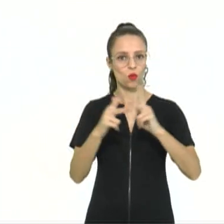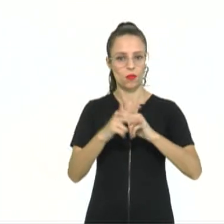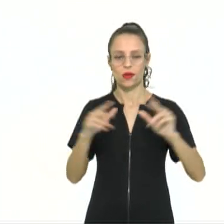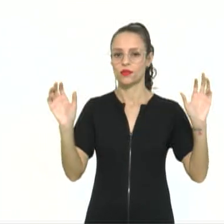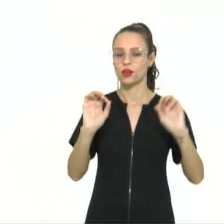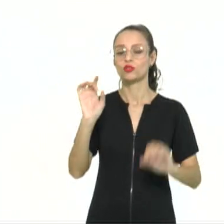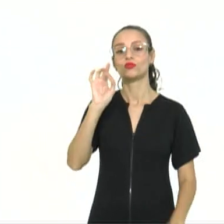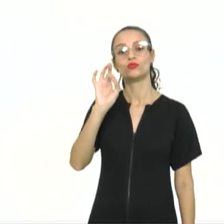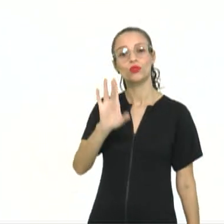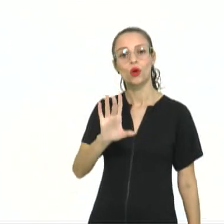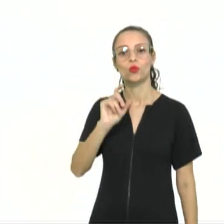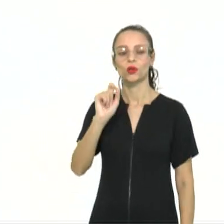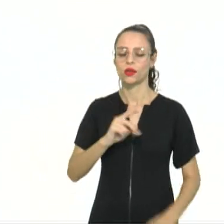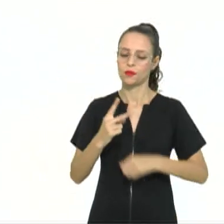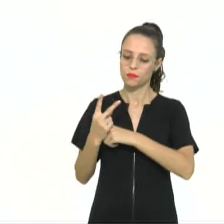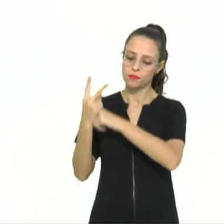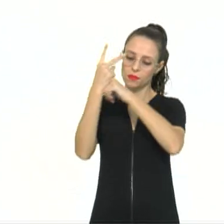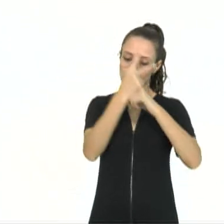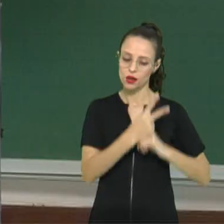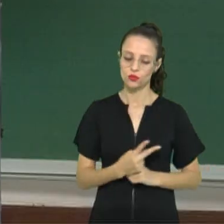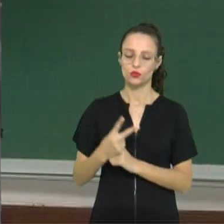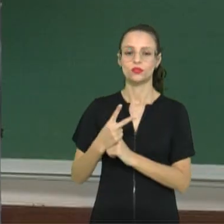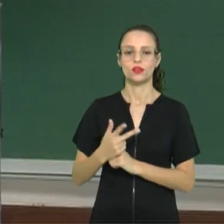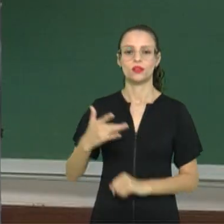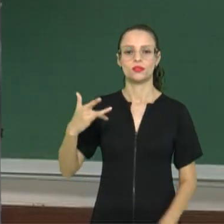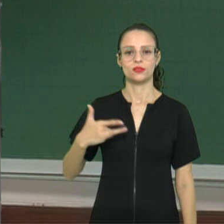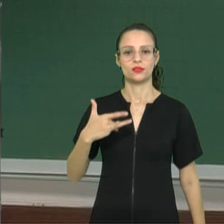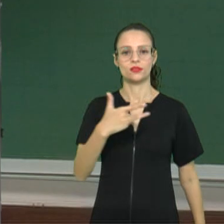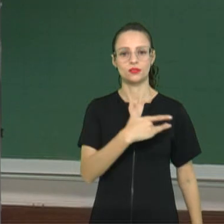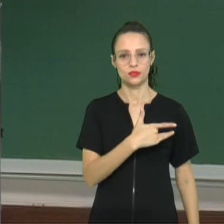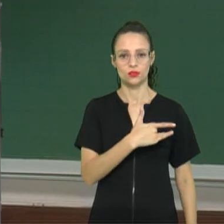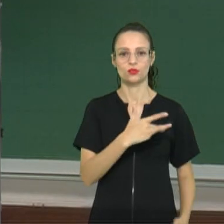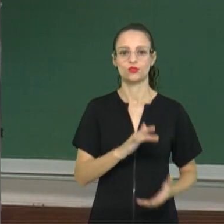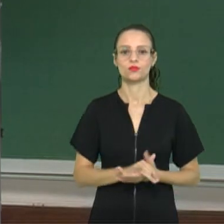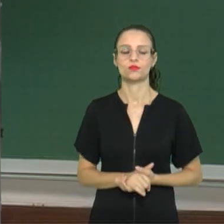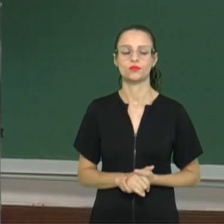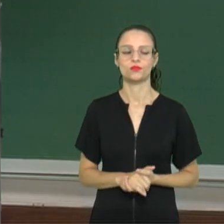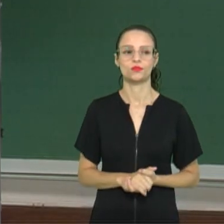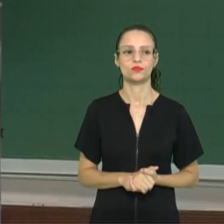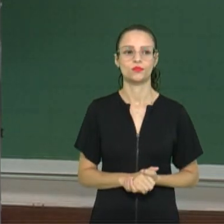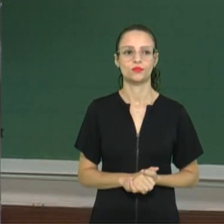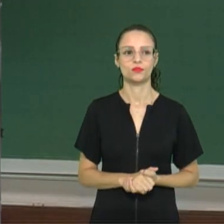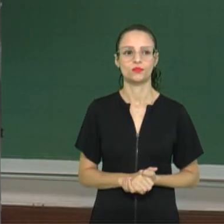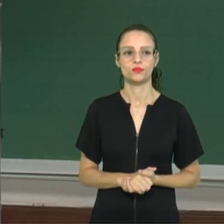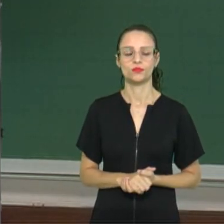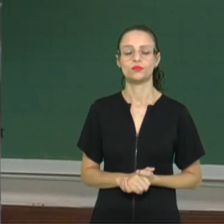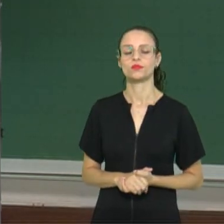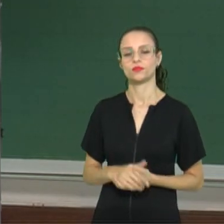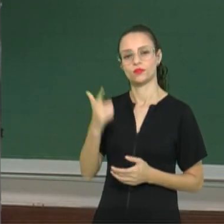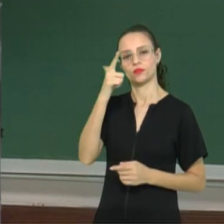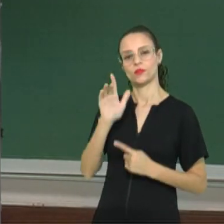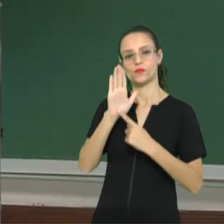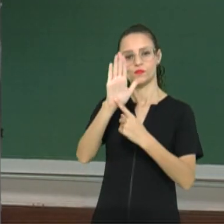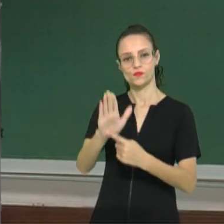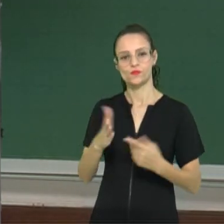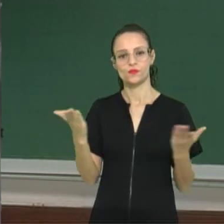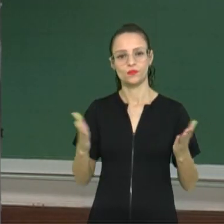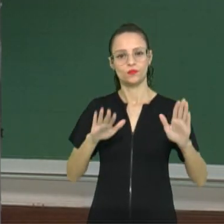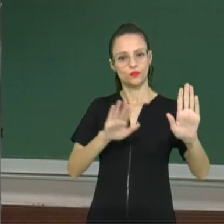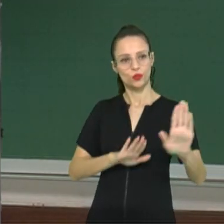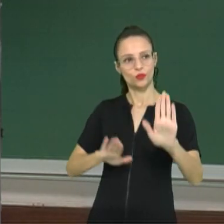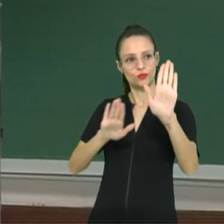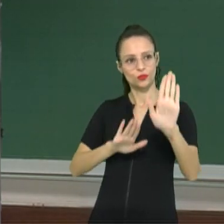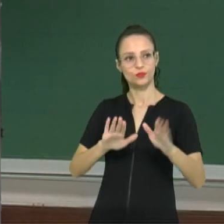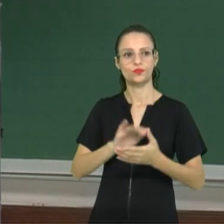é somente para manutenção e prevenção da saúde, né? Então há outras manifestações do Kung